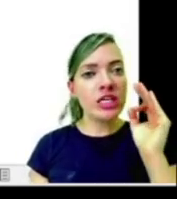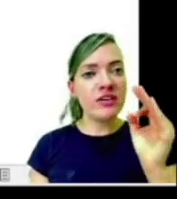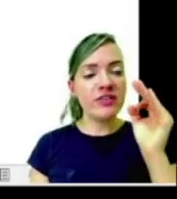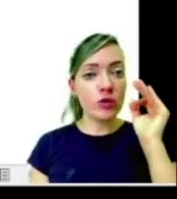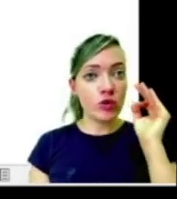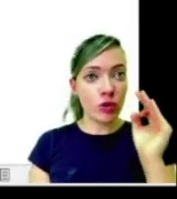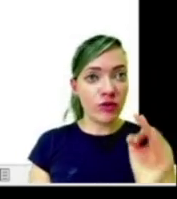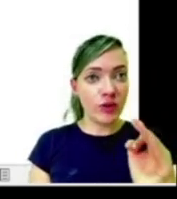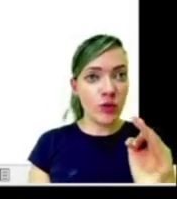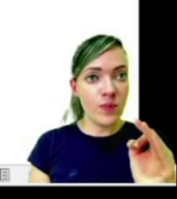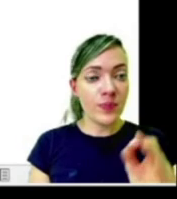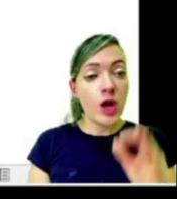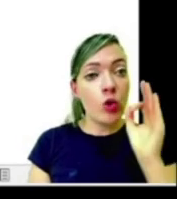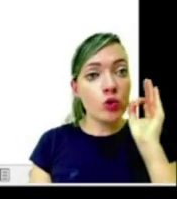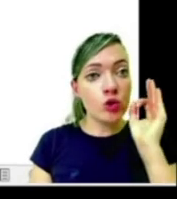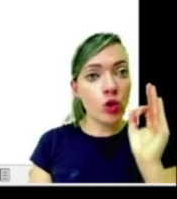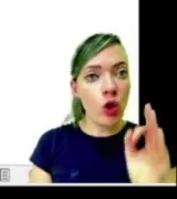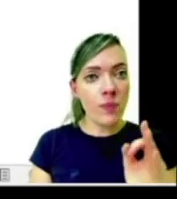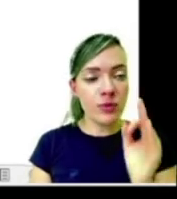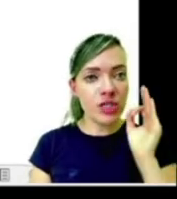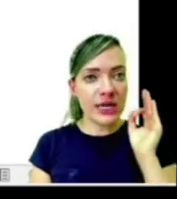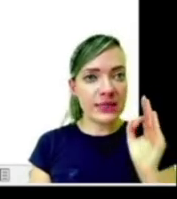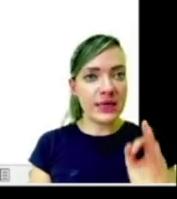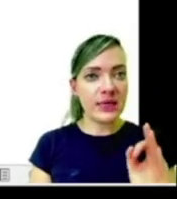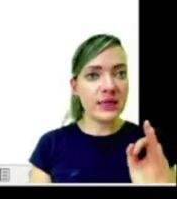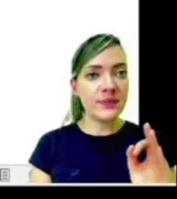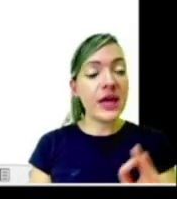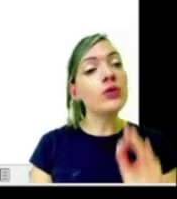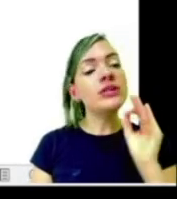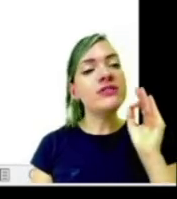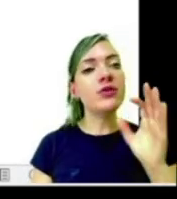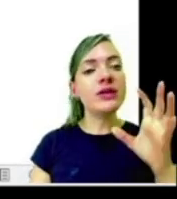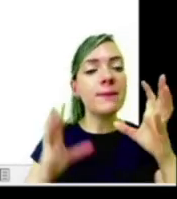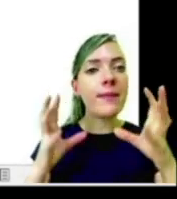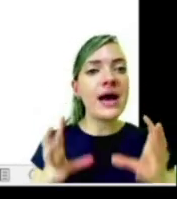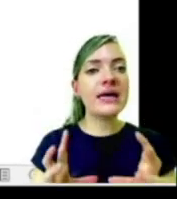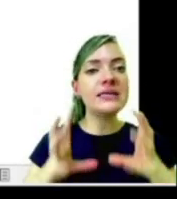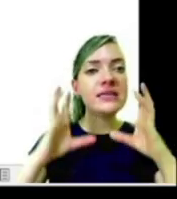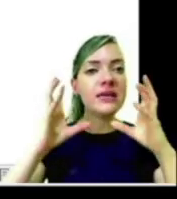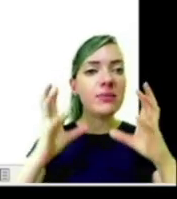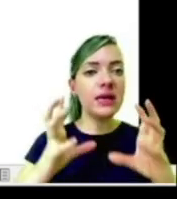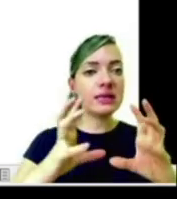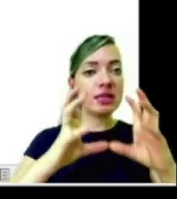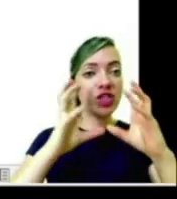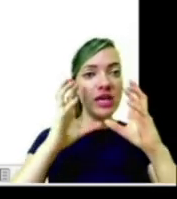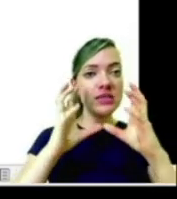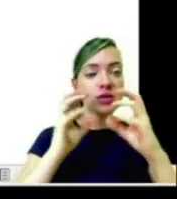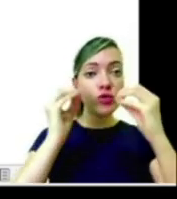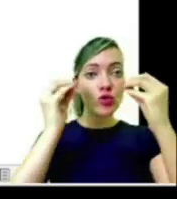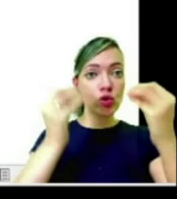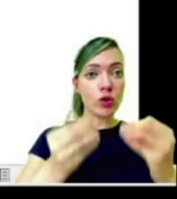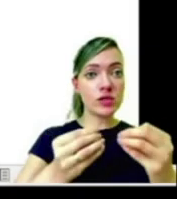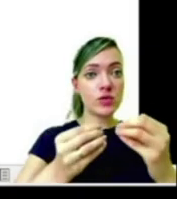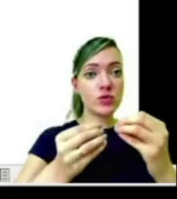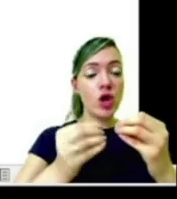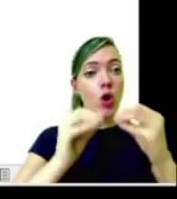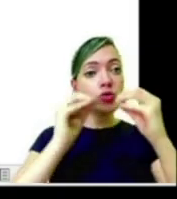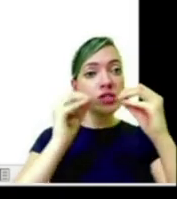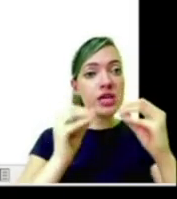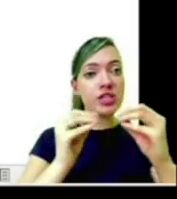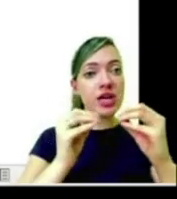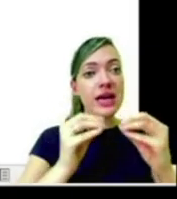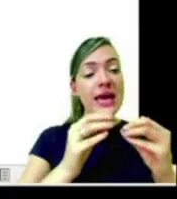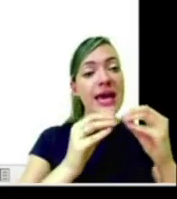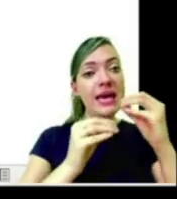último nível trófico, o topo de cadeia, é o nível que mais se alimenta de resíduos tóxicos.